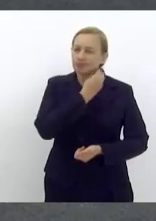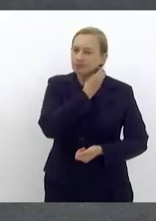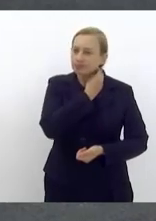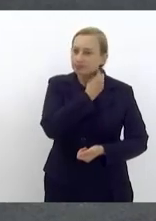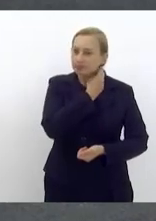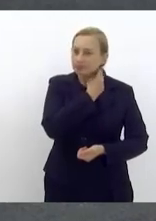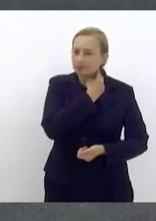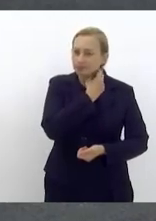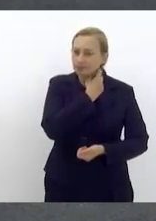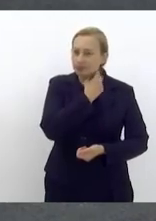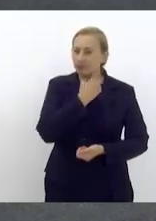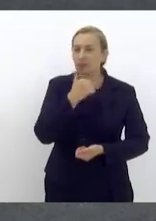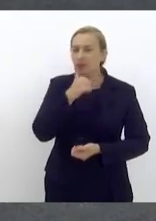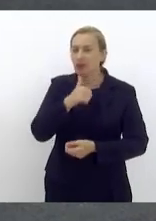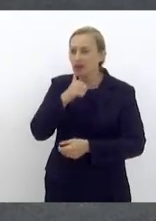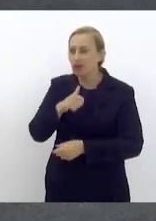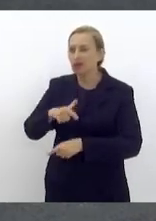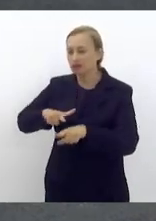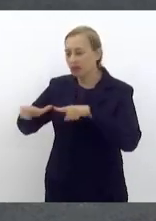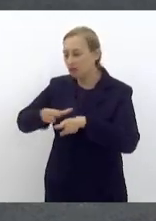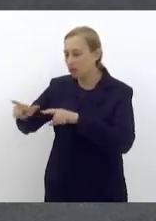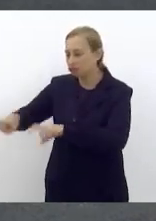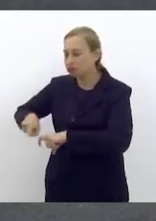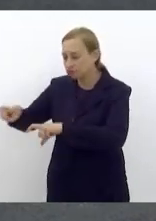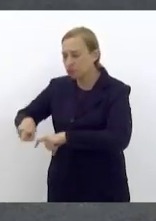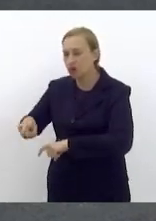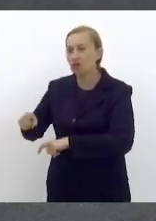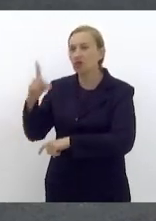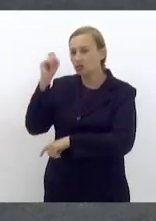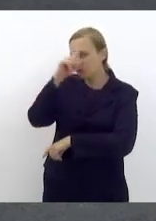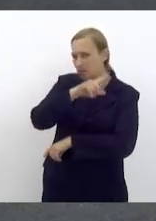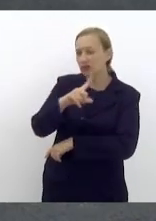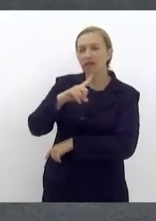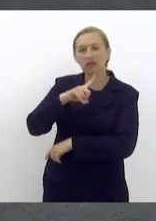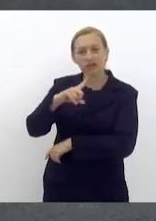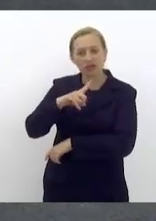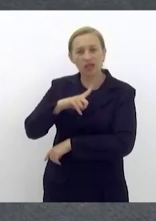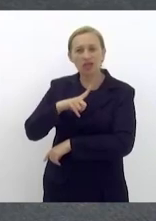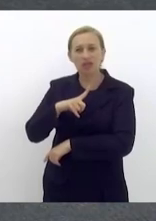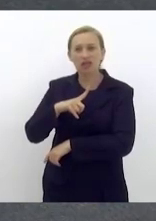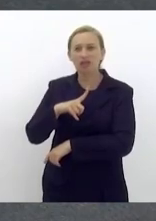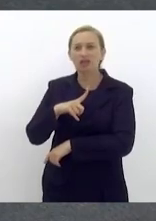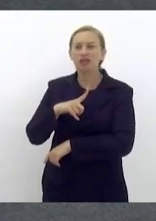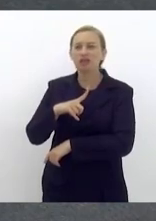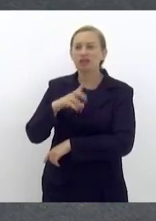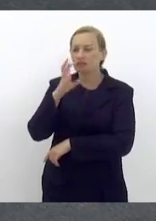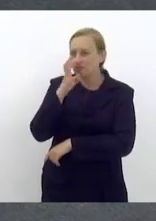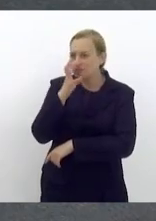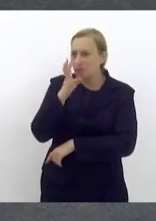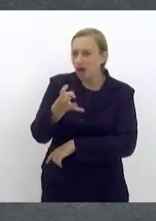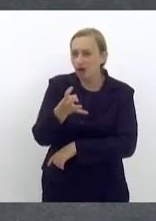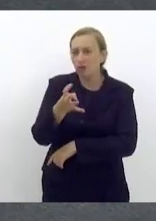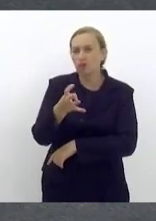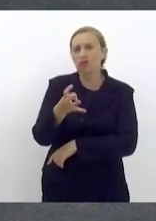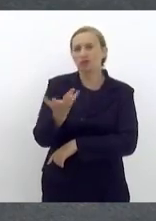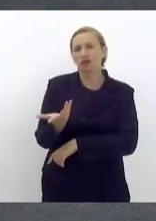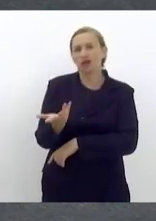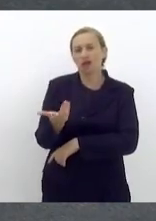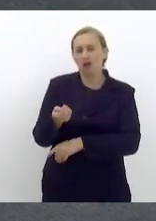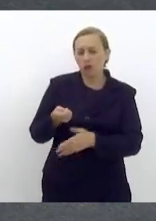as camponesas têm muitas dificuldades em realizar as denúncias, seja